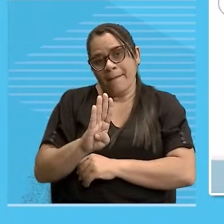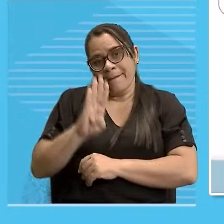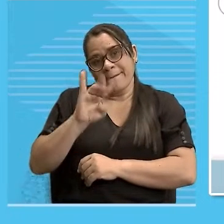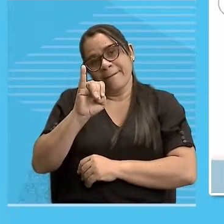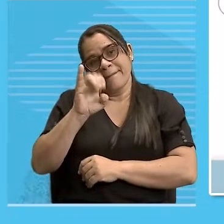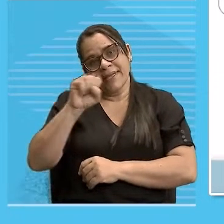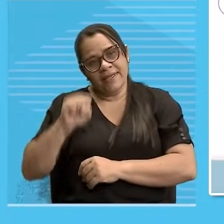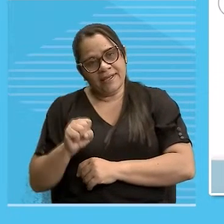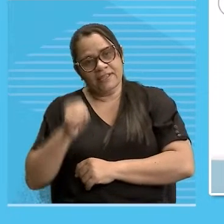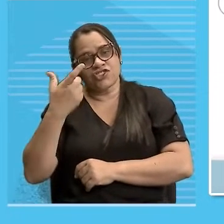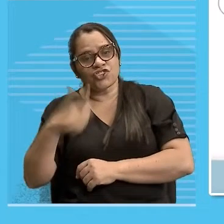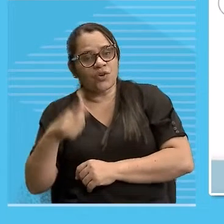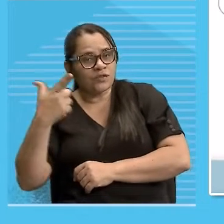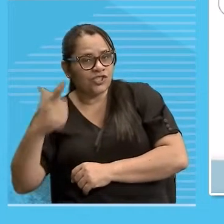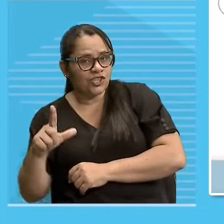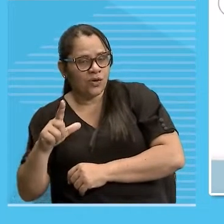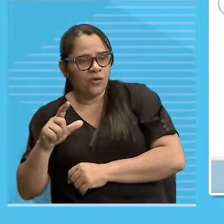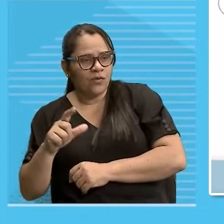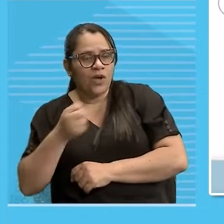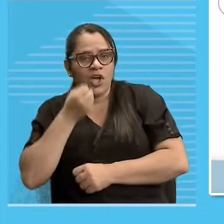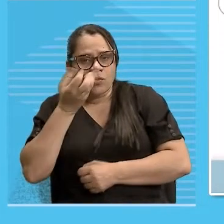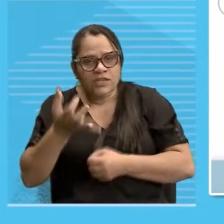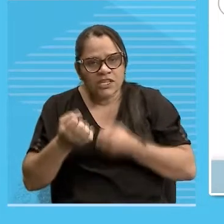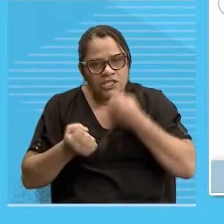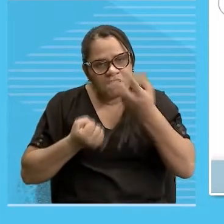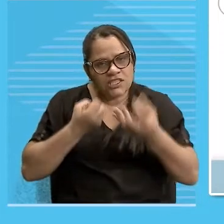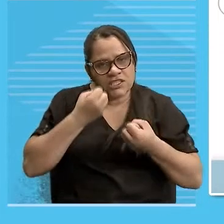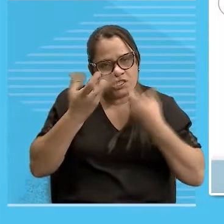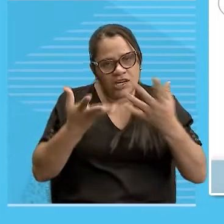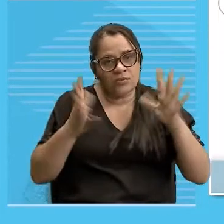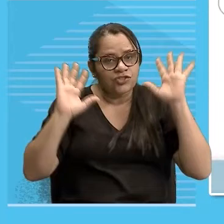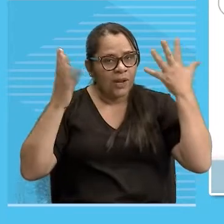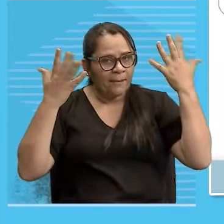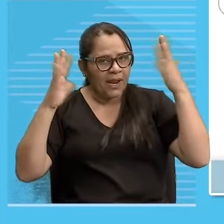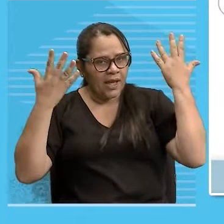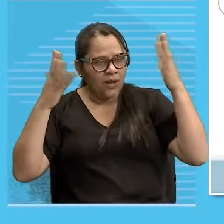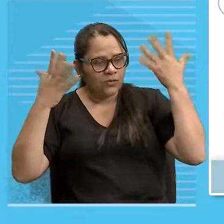novo. Ou seja, interjeição de aplauso.